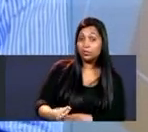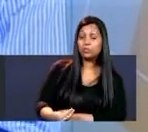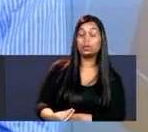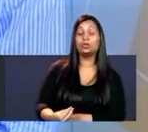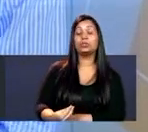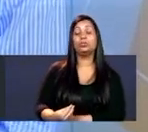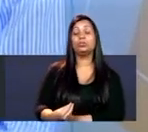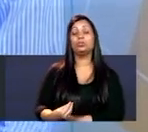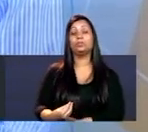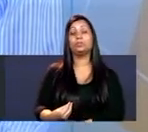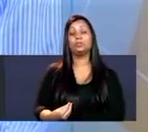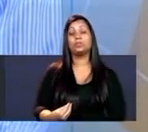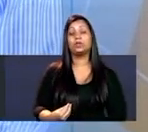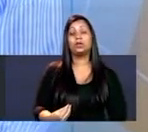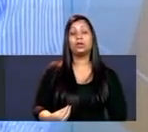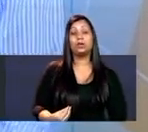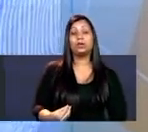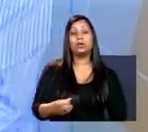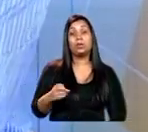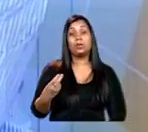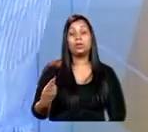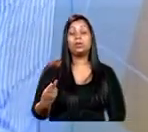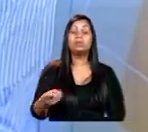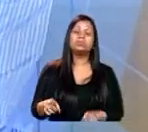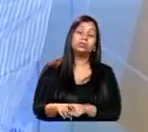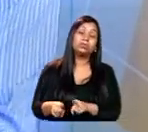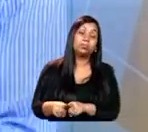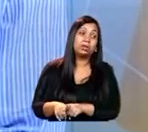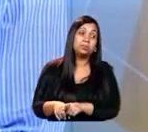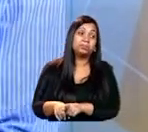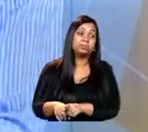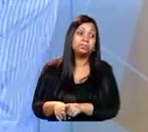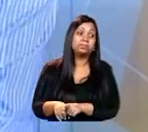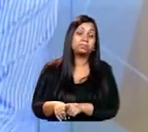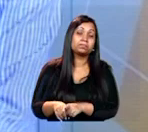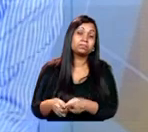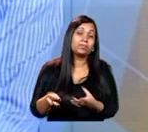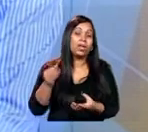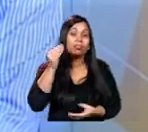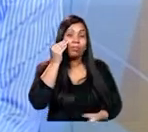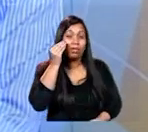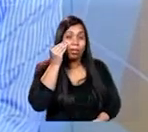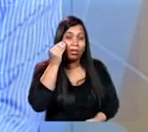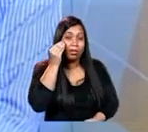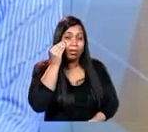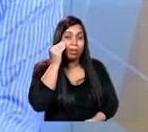os filhos, né? A comunidade mesmo, a gente tenta